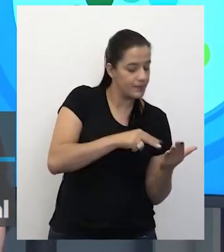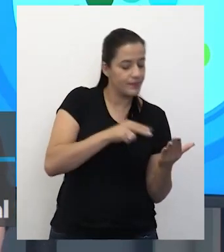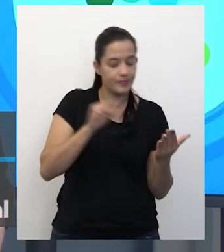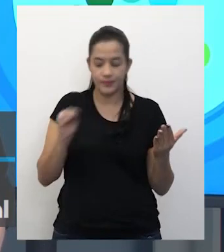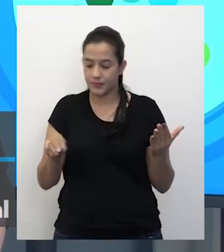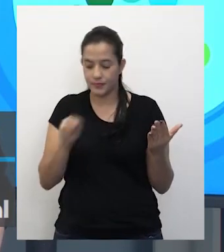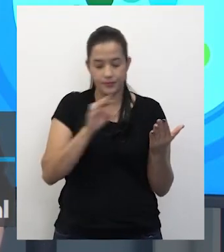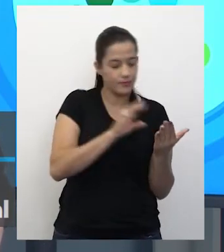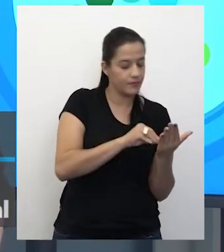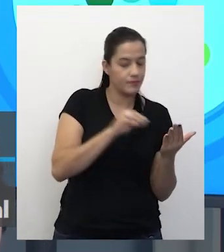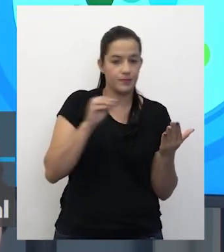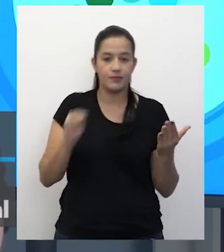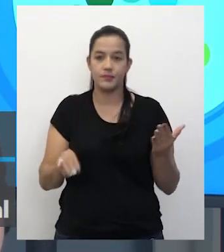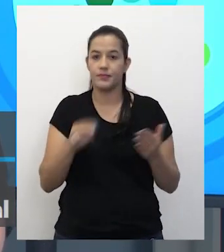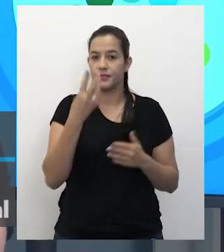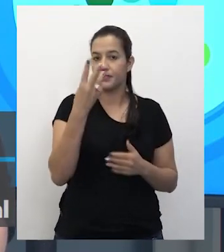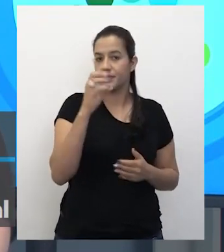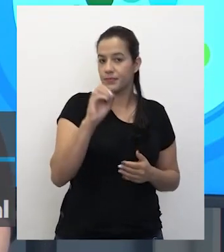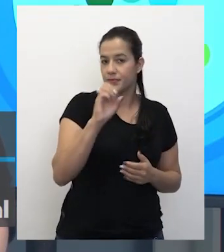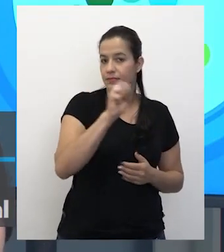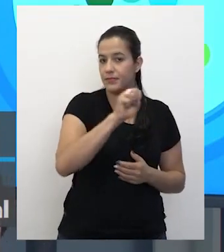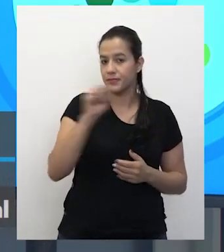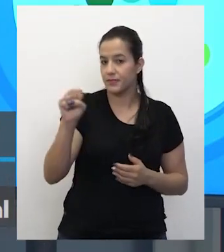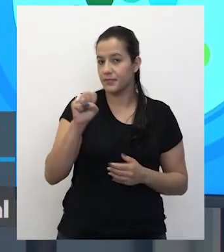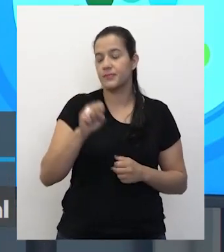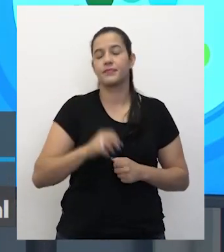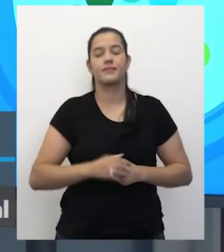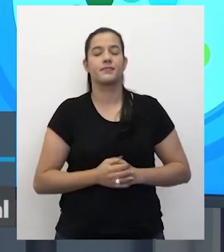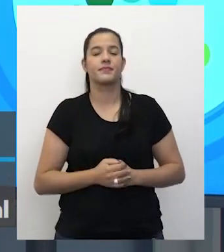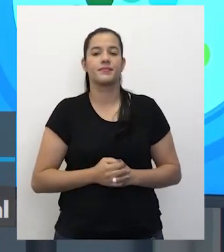também. 30 segundinhos, a gente já se encontra?